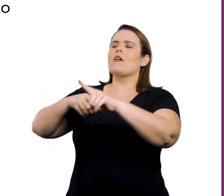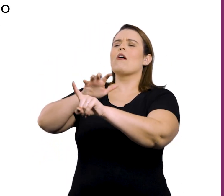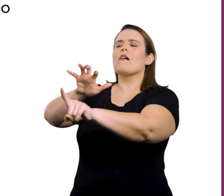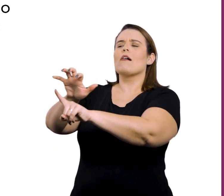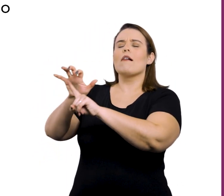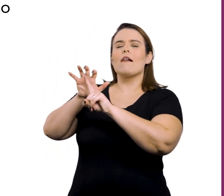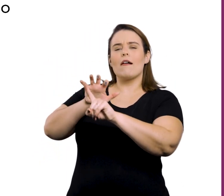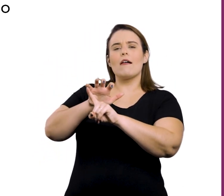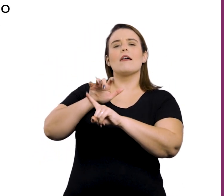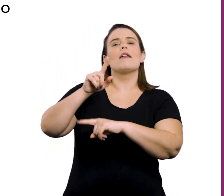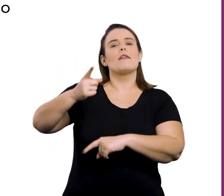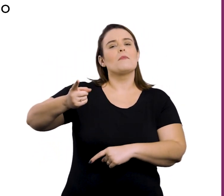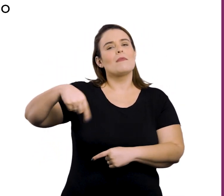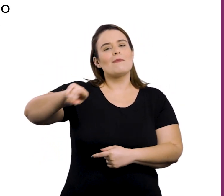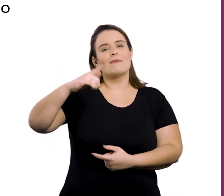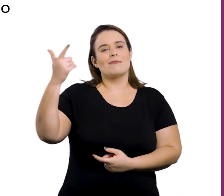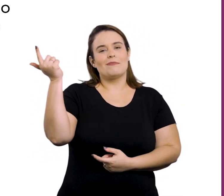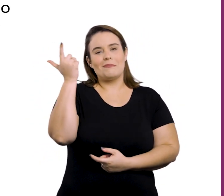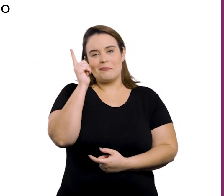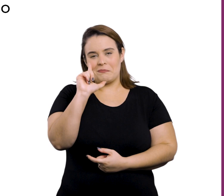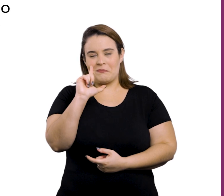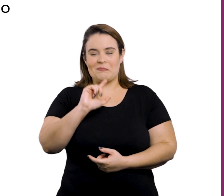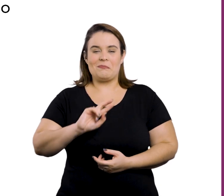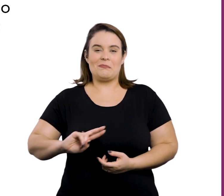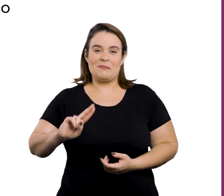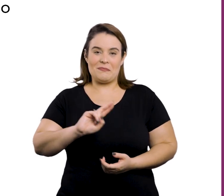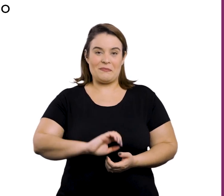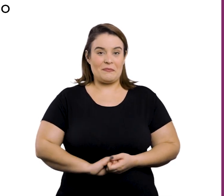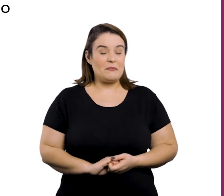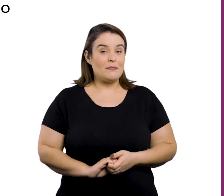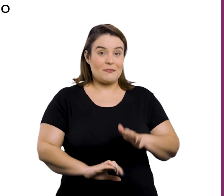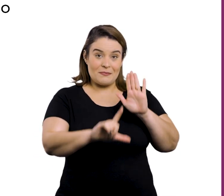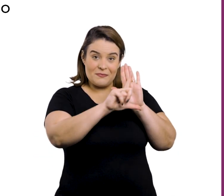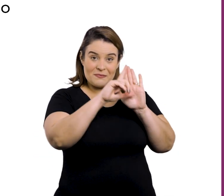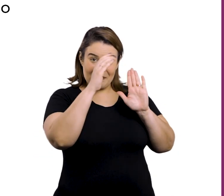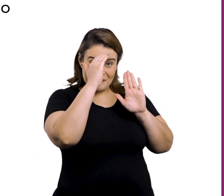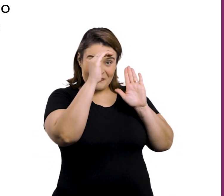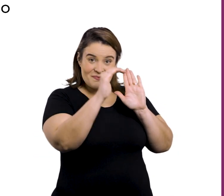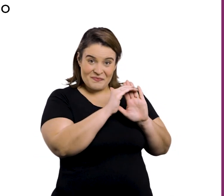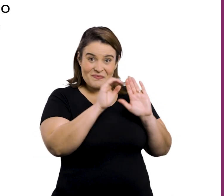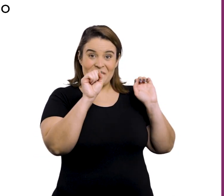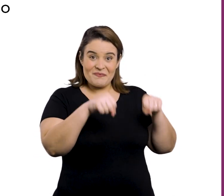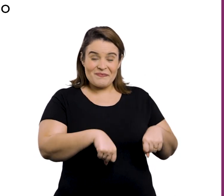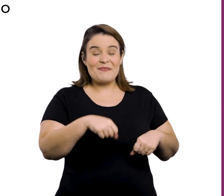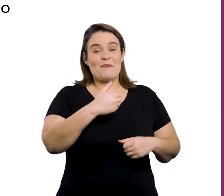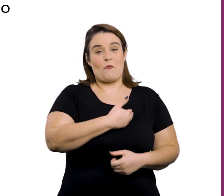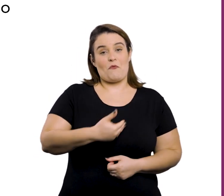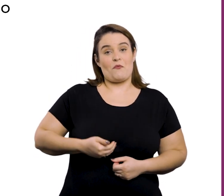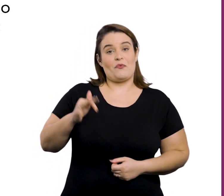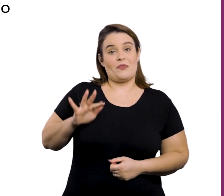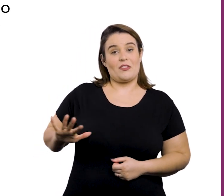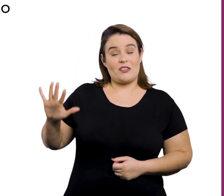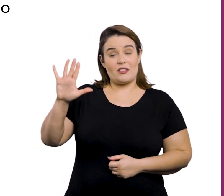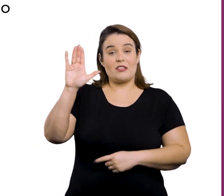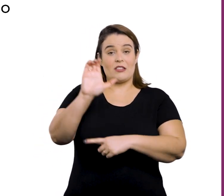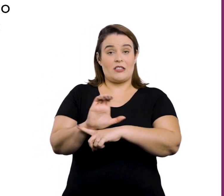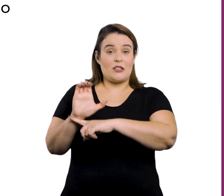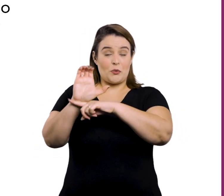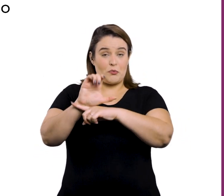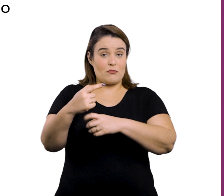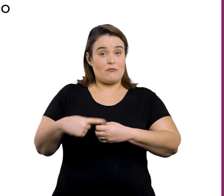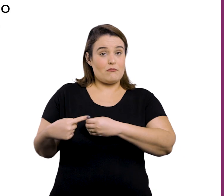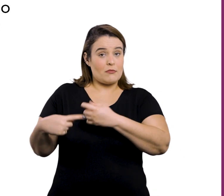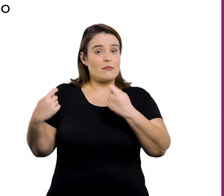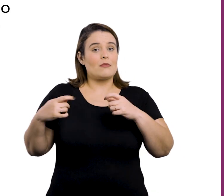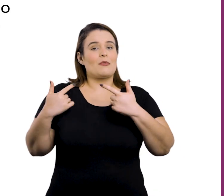os políticos através delas para que sejam implementadas. Com elas sendo cumpridas, o governo federal, os estados